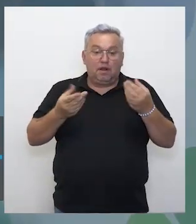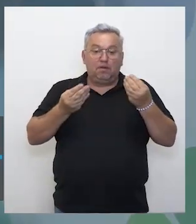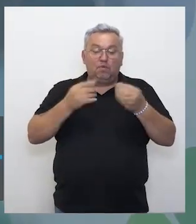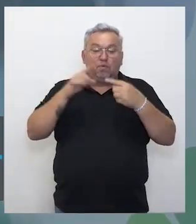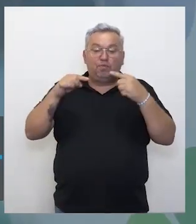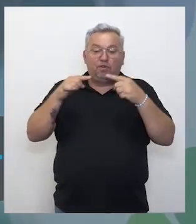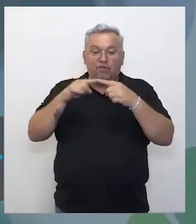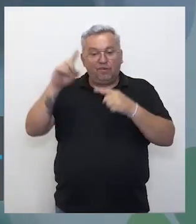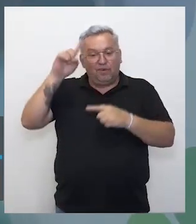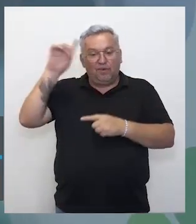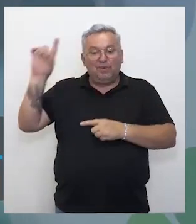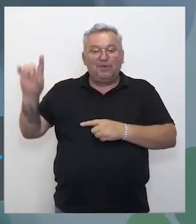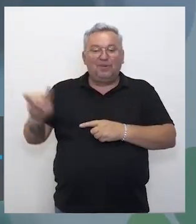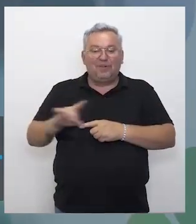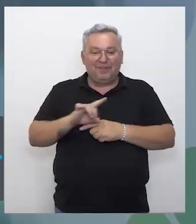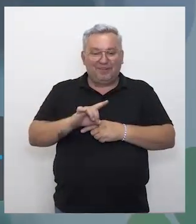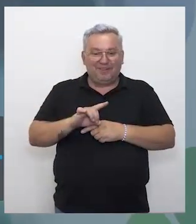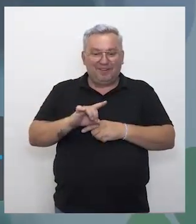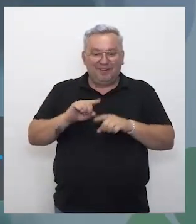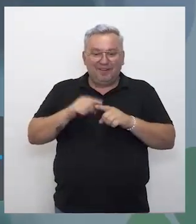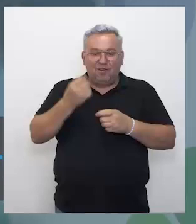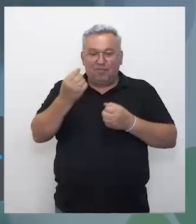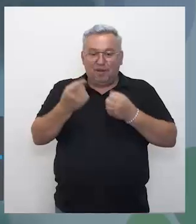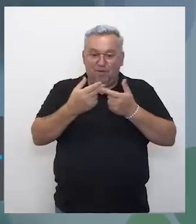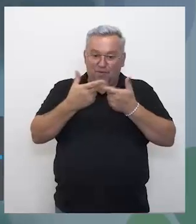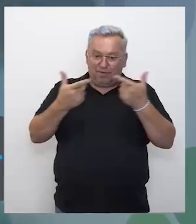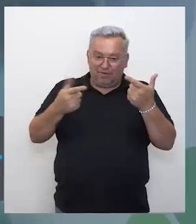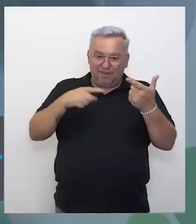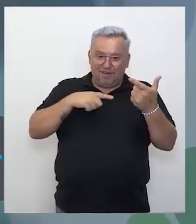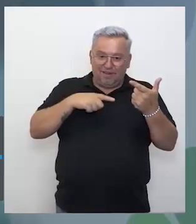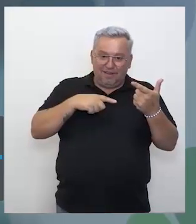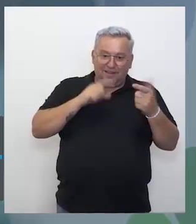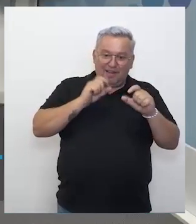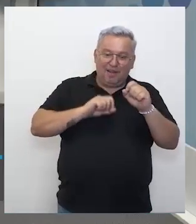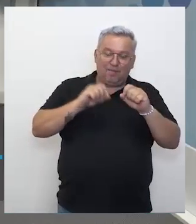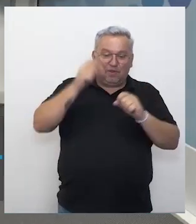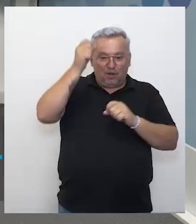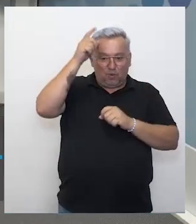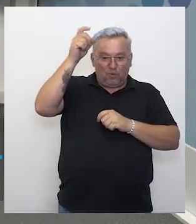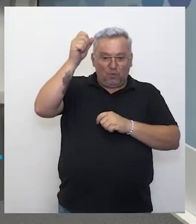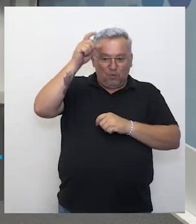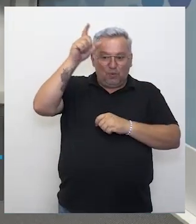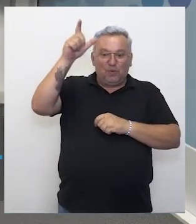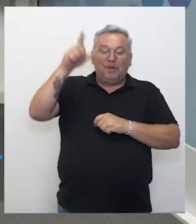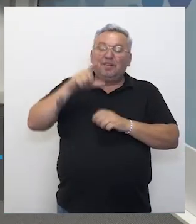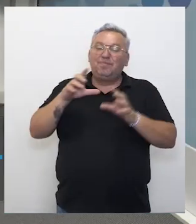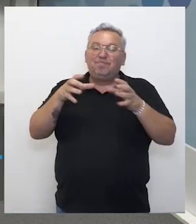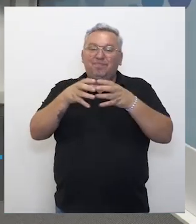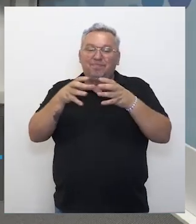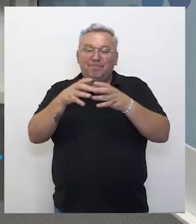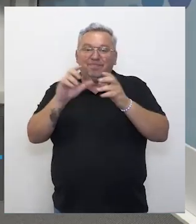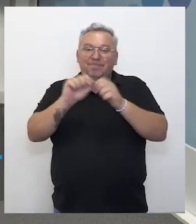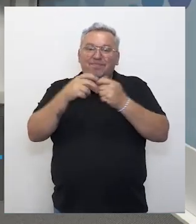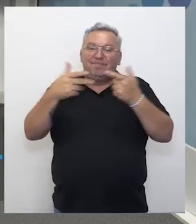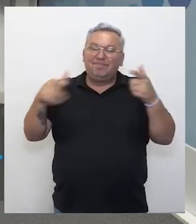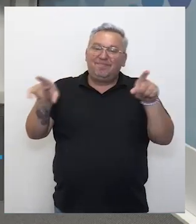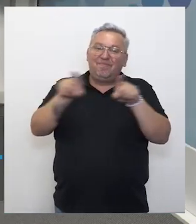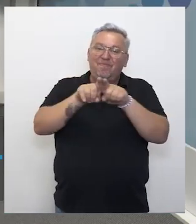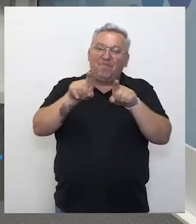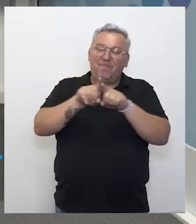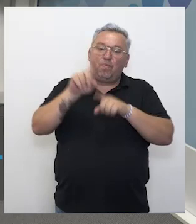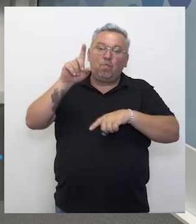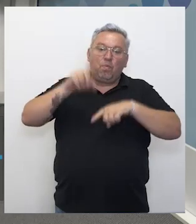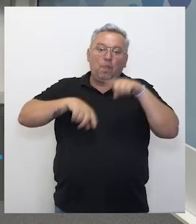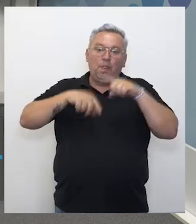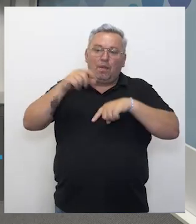no nosso cotidiano, né, Fabi? Para algumas coisas, temos a cultura, né, que é esse conjunto de produções